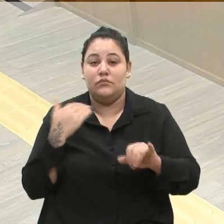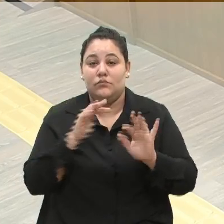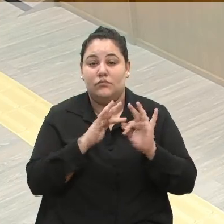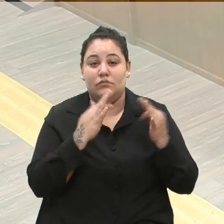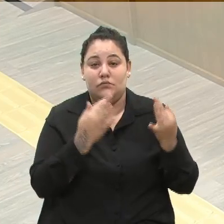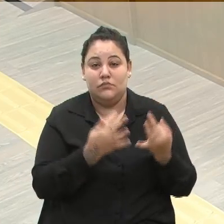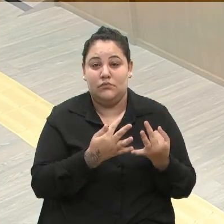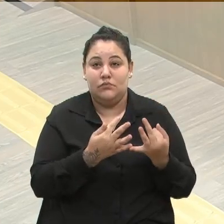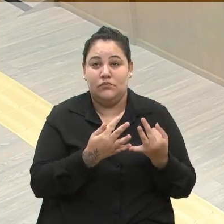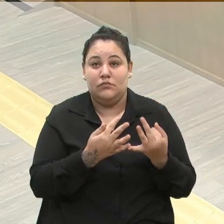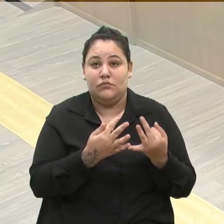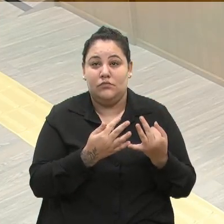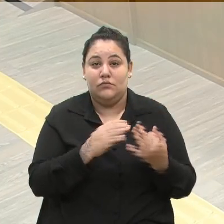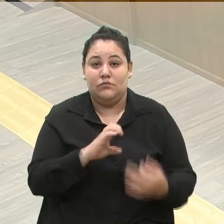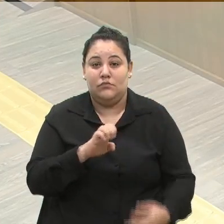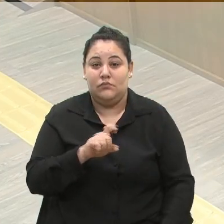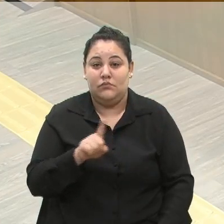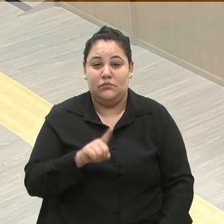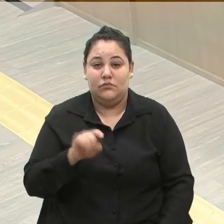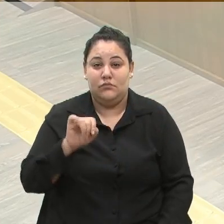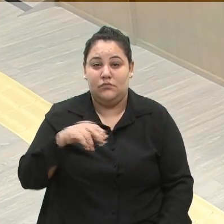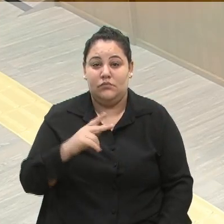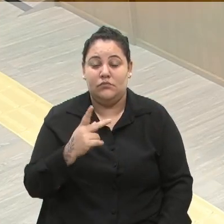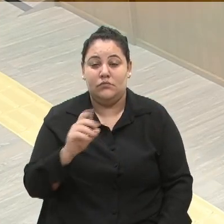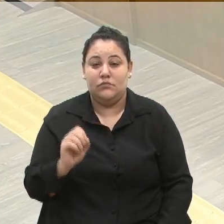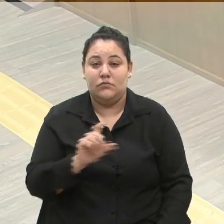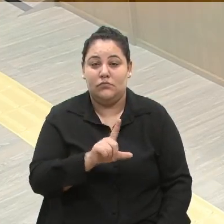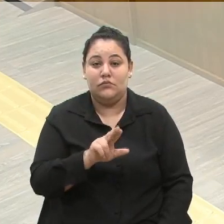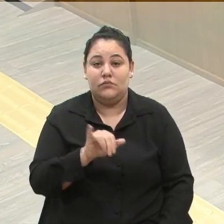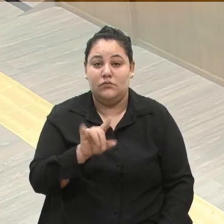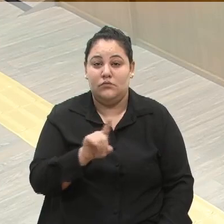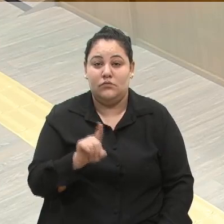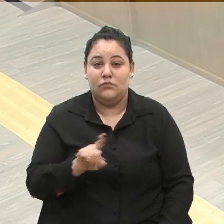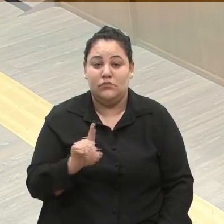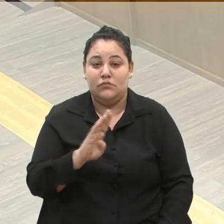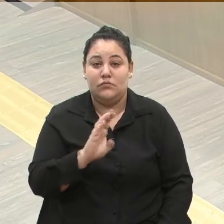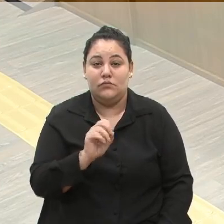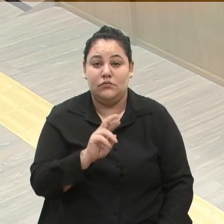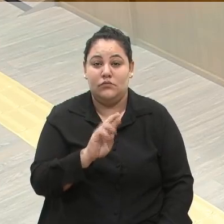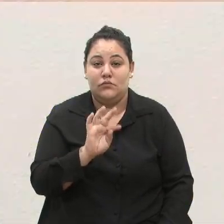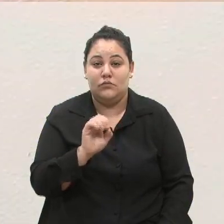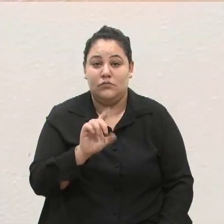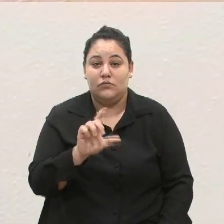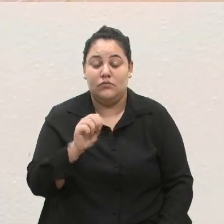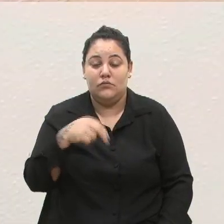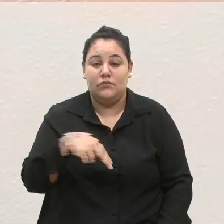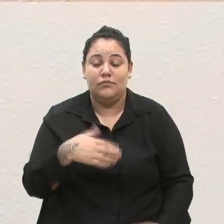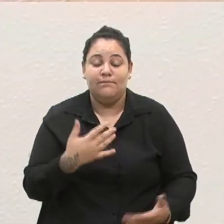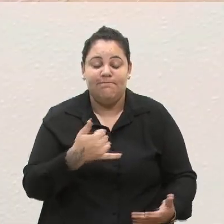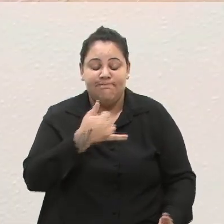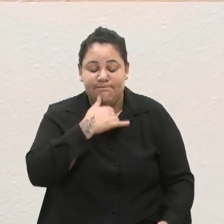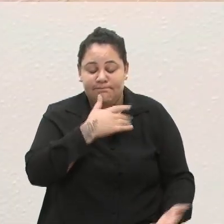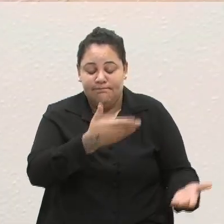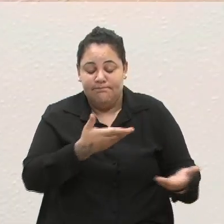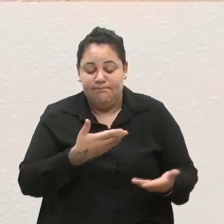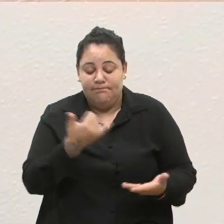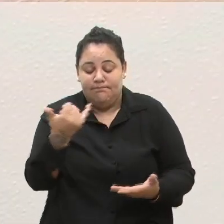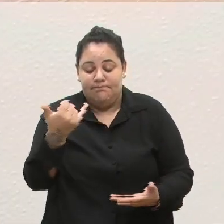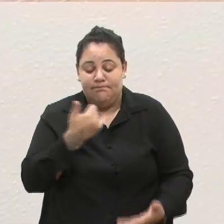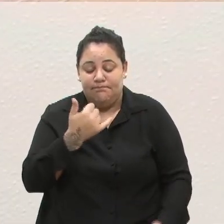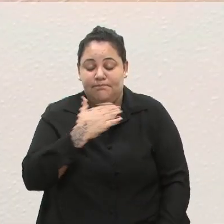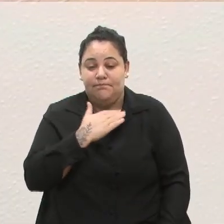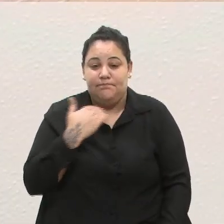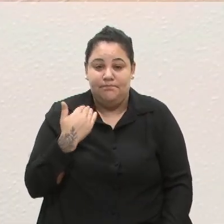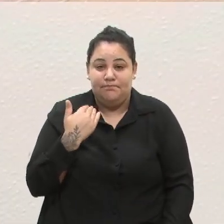de Cezinho Luiz Portolã. Foi com muito pesar que recebemos a notícia do falecimento do senhor Cezinho Luiz